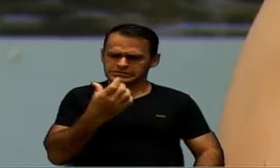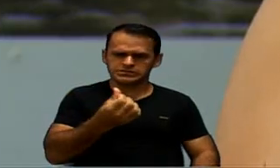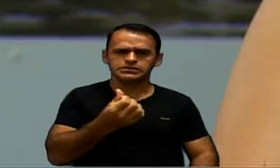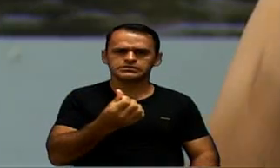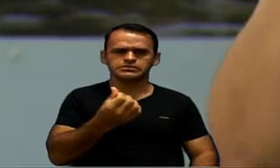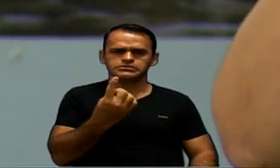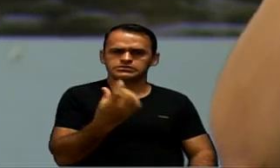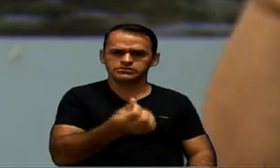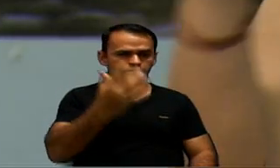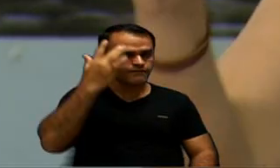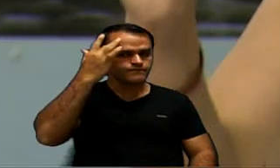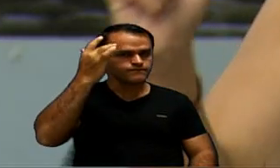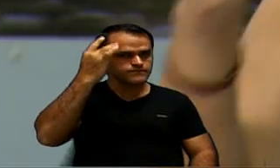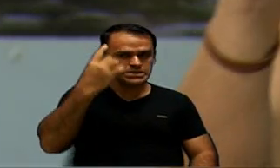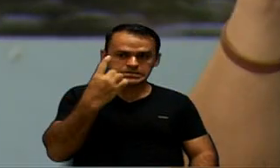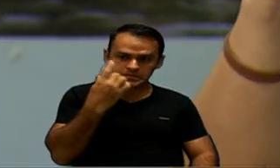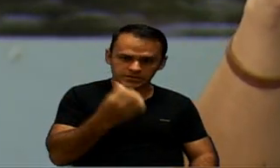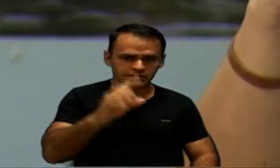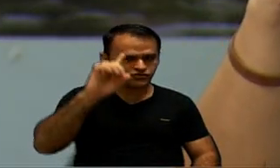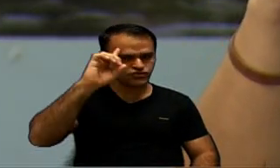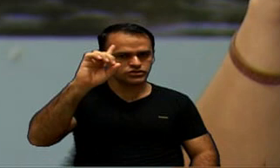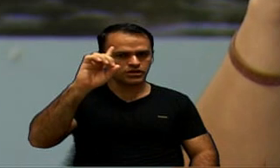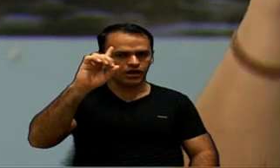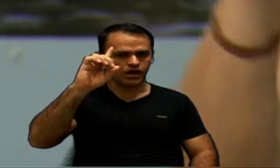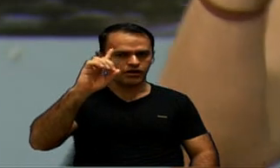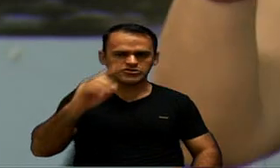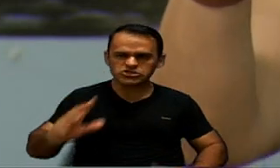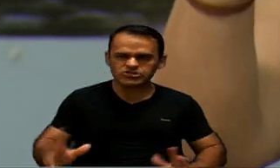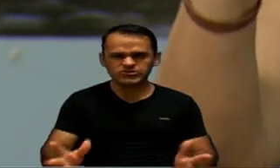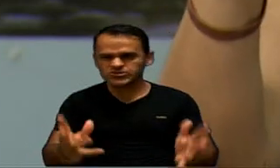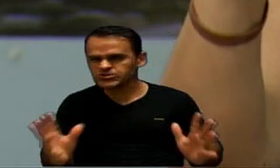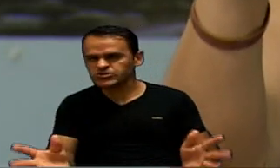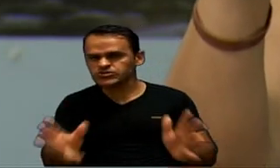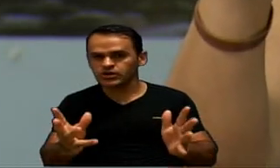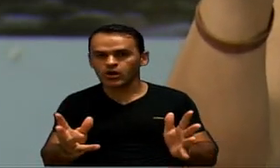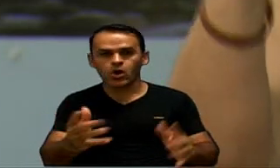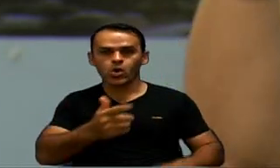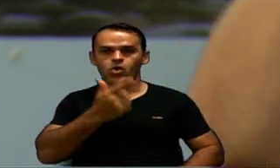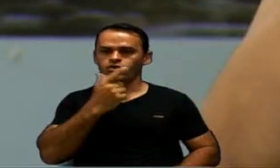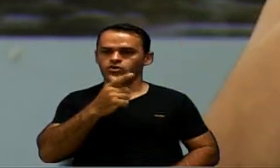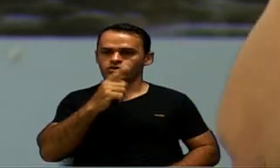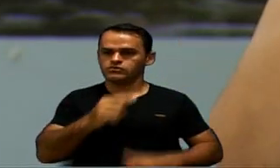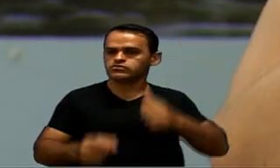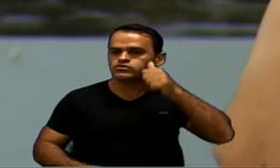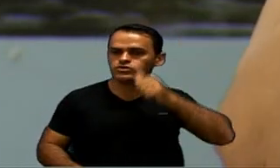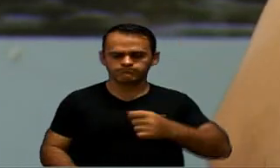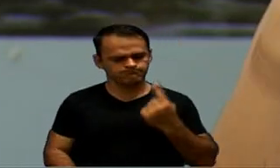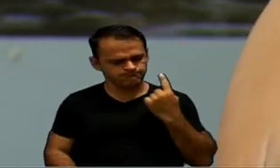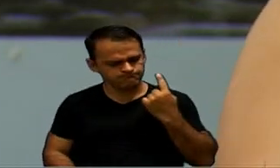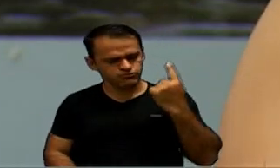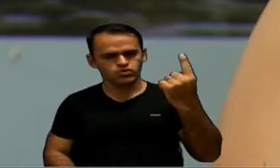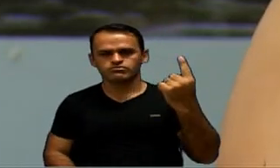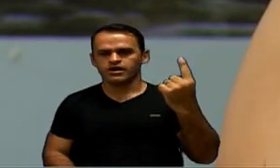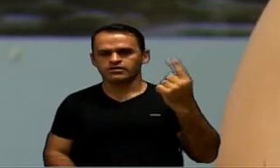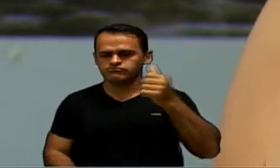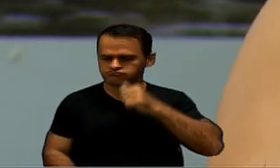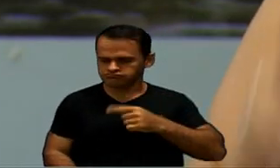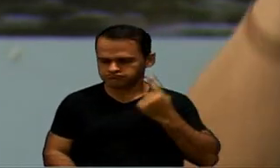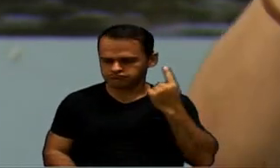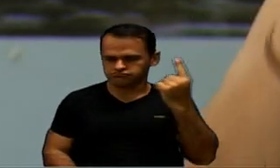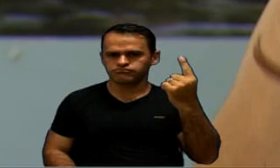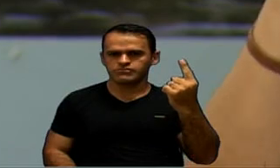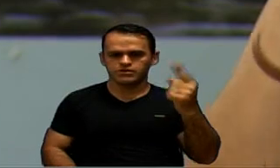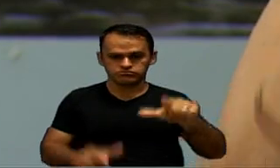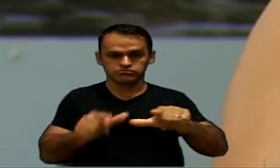Laura, uma só mulher, uma só, Janaína, tenha recebido esse panfleto,